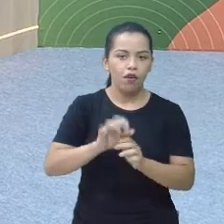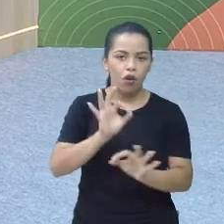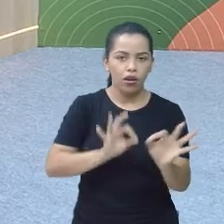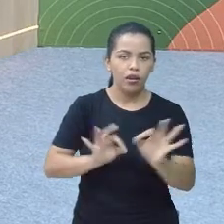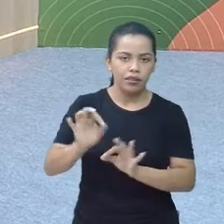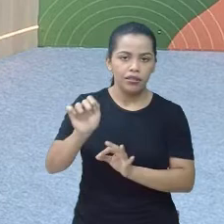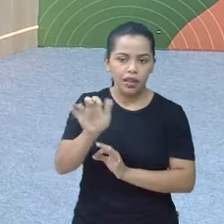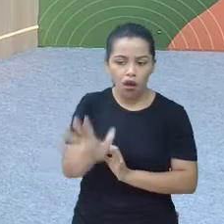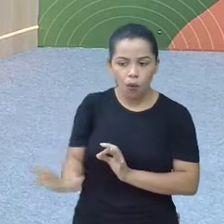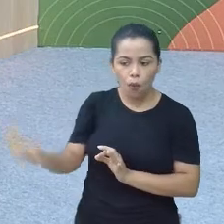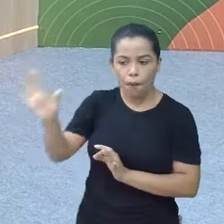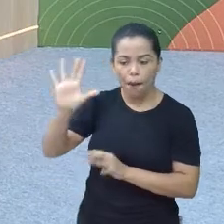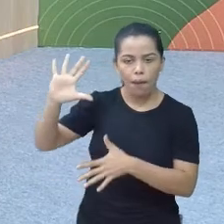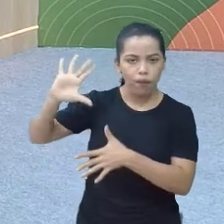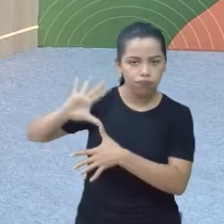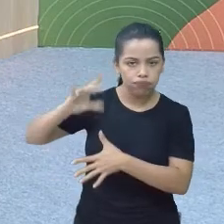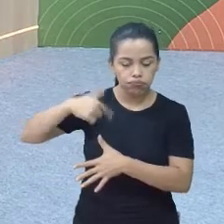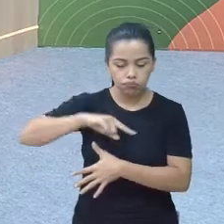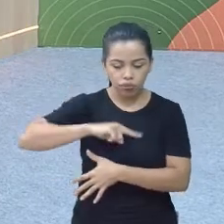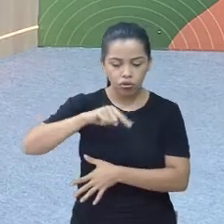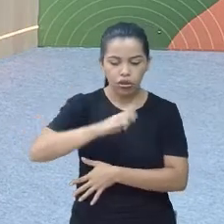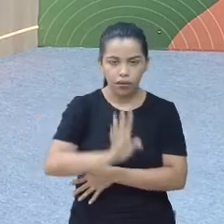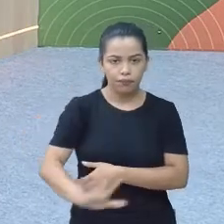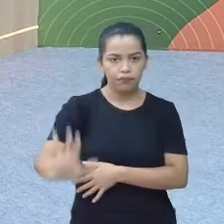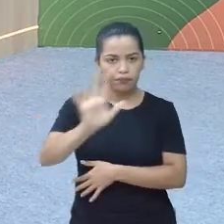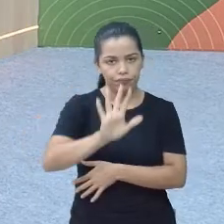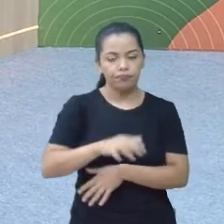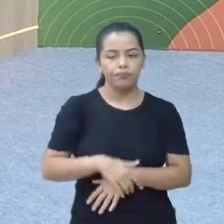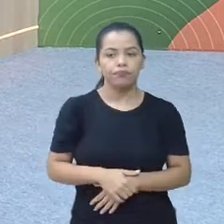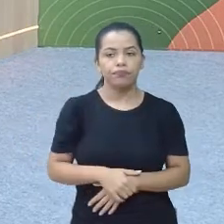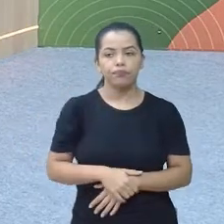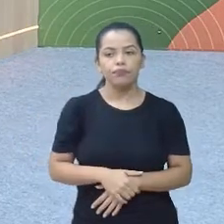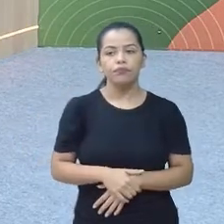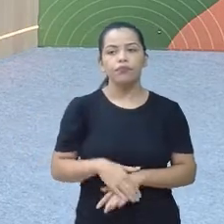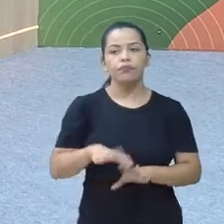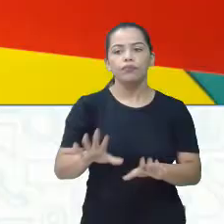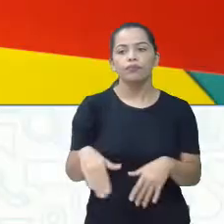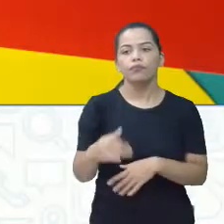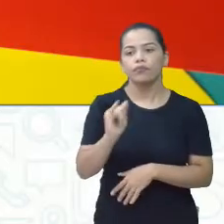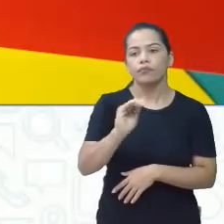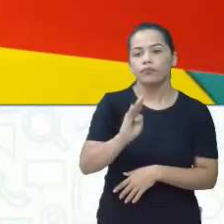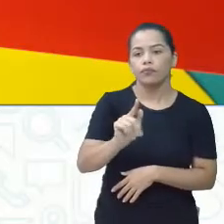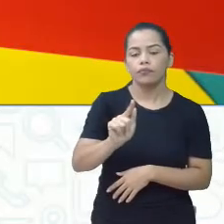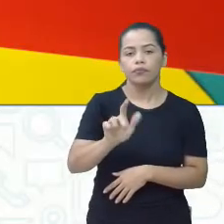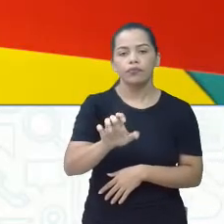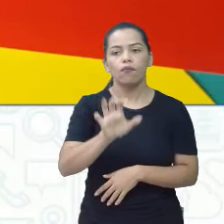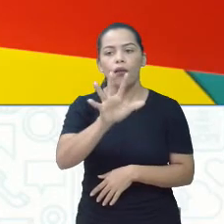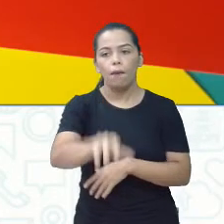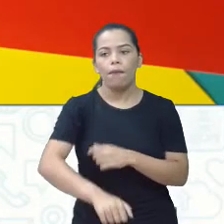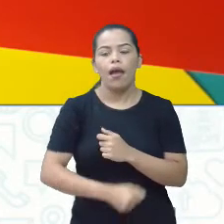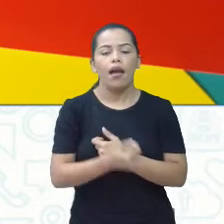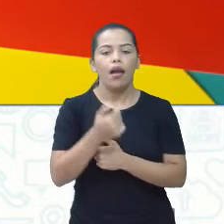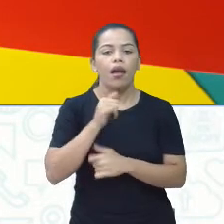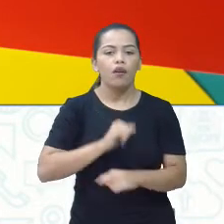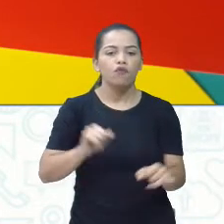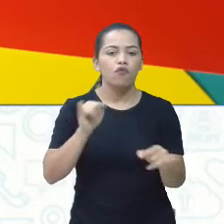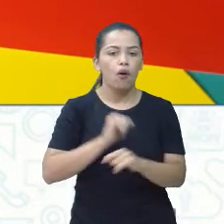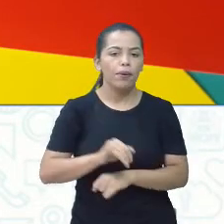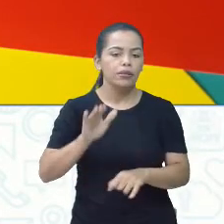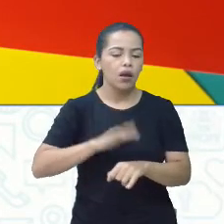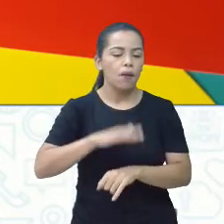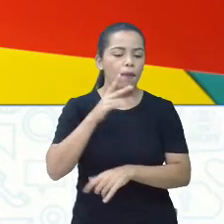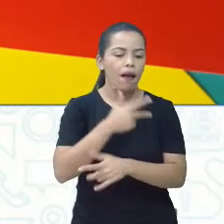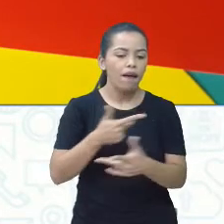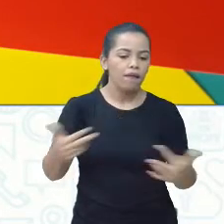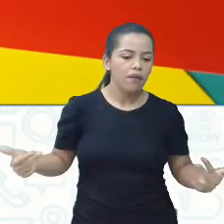nacional. O IBGE coleta informações dos mais variados tipos, tá certo? Como as estatísticas sobre a